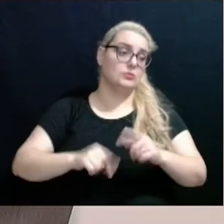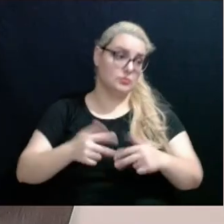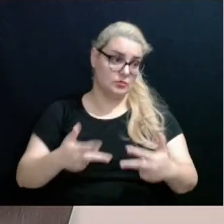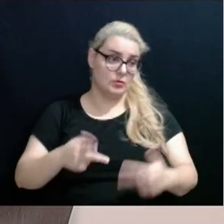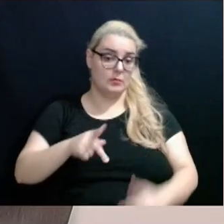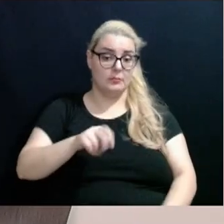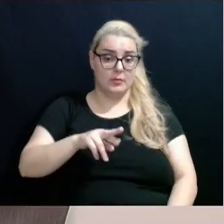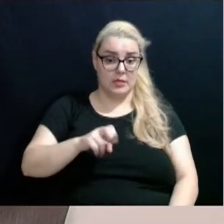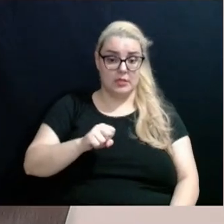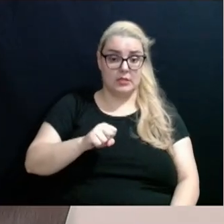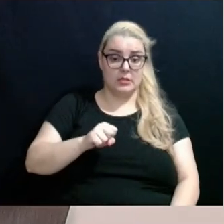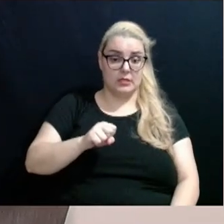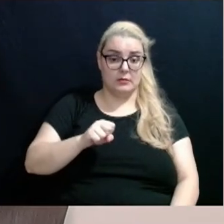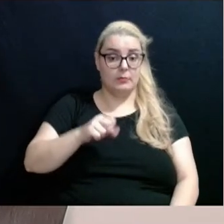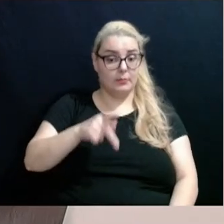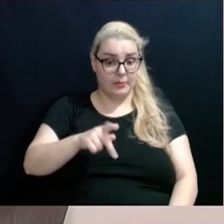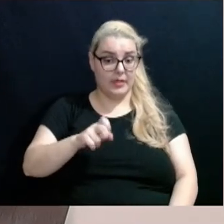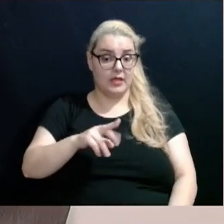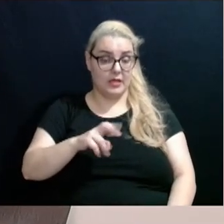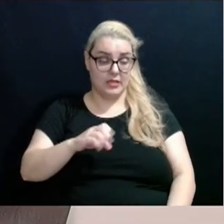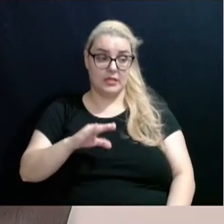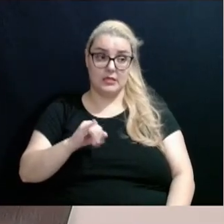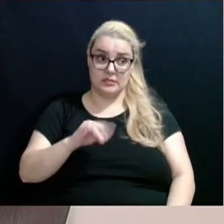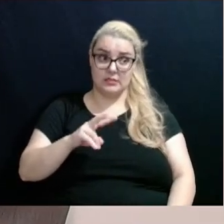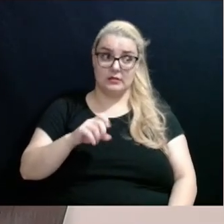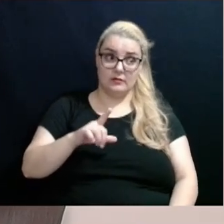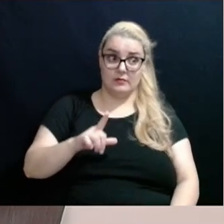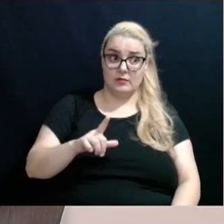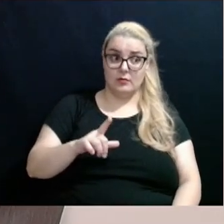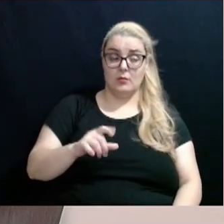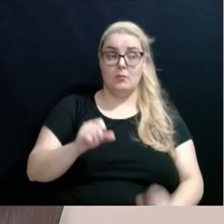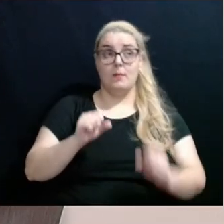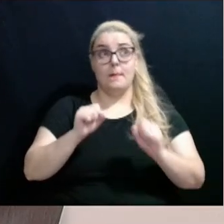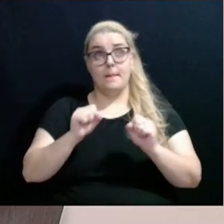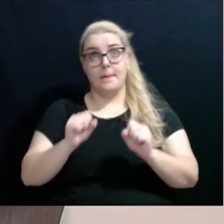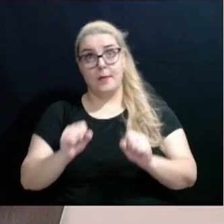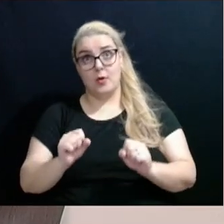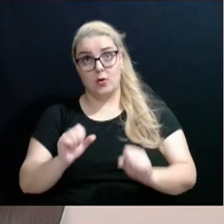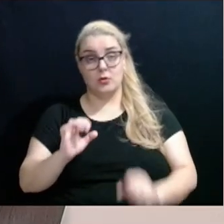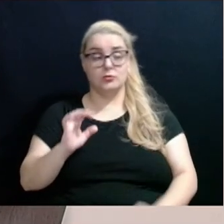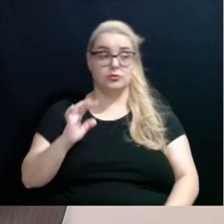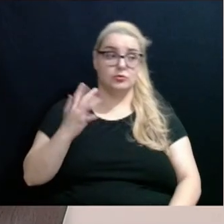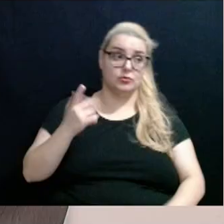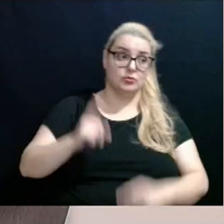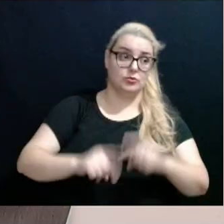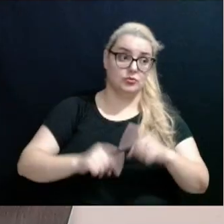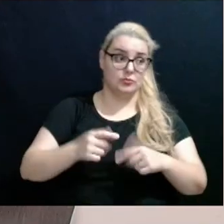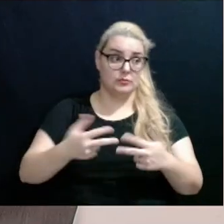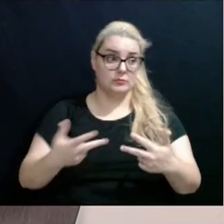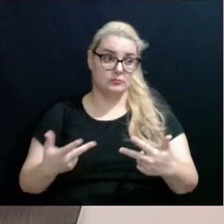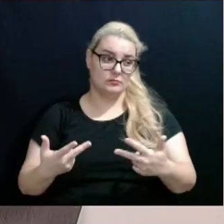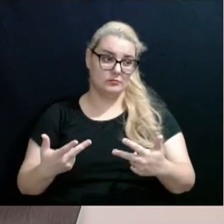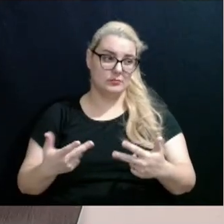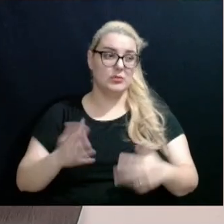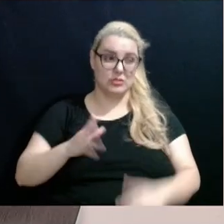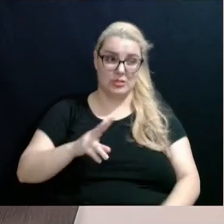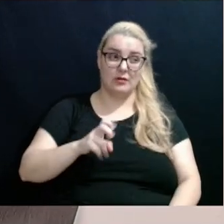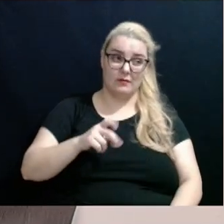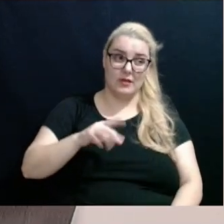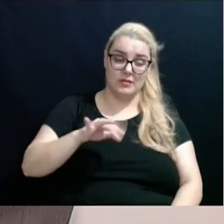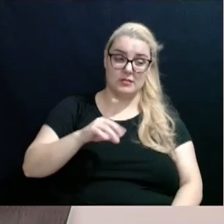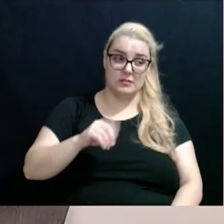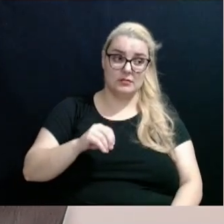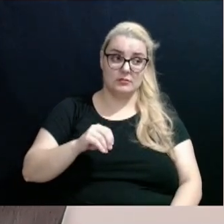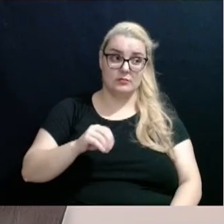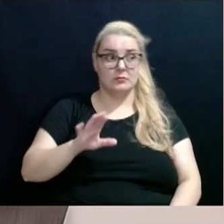então, dificilmente pode, né, acontecer de um produto ele estar já vencido, mas ele fica